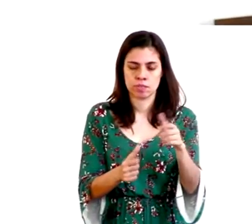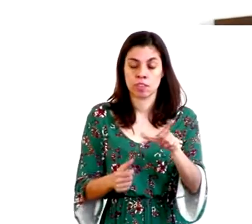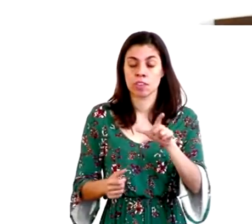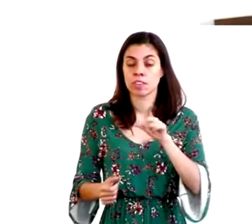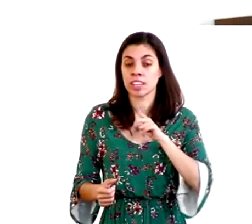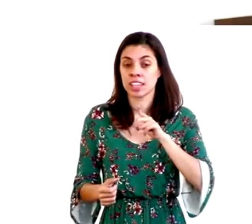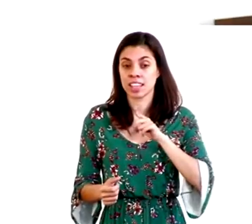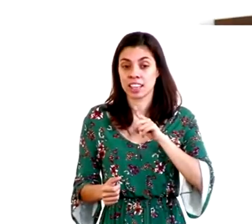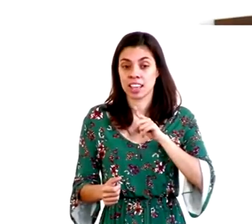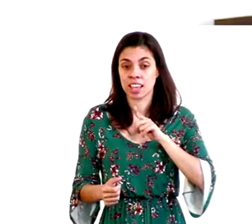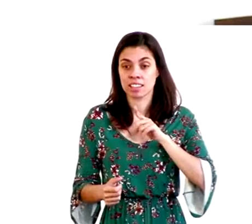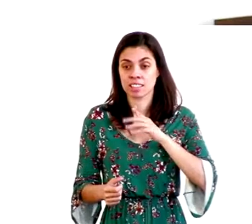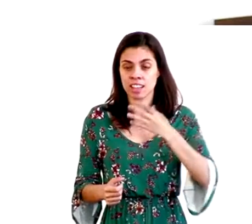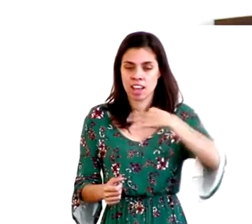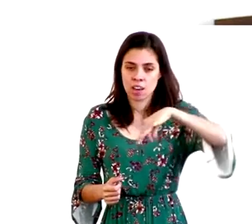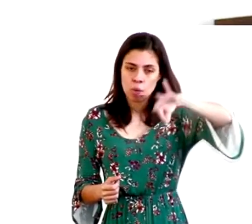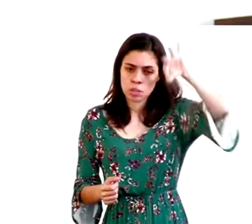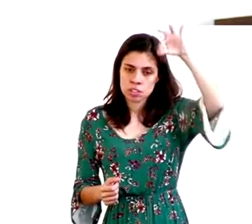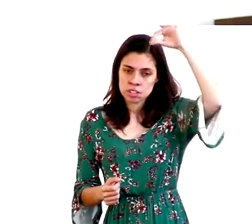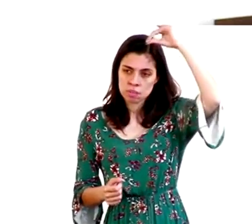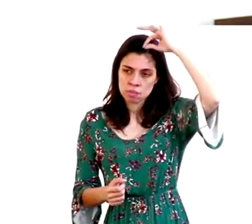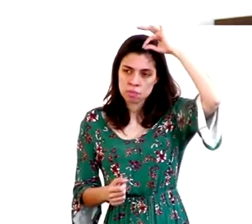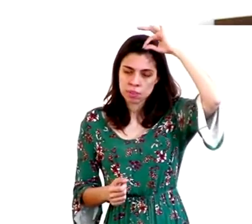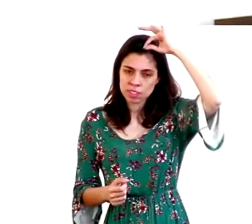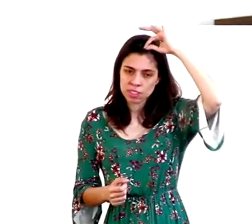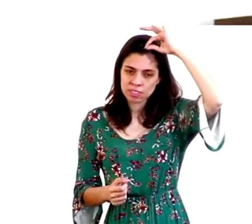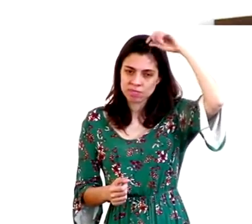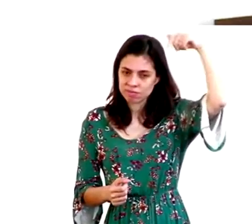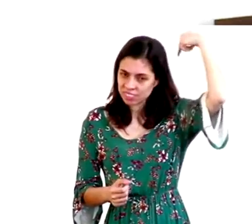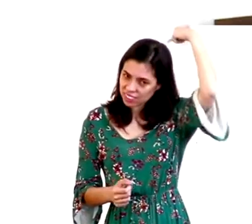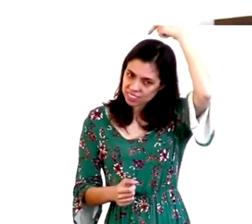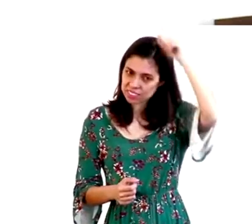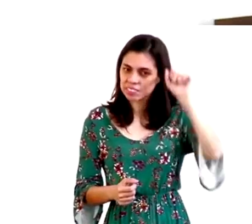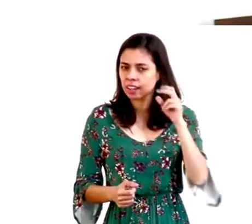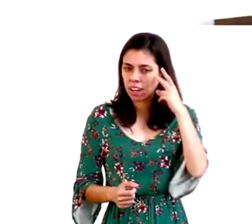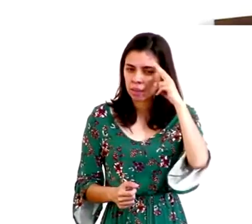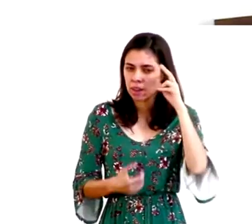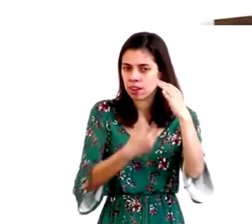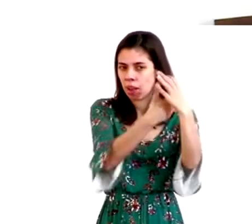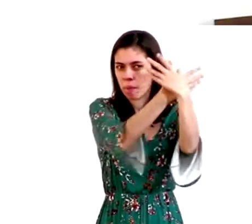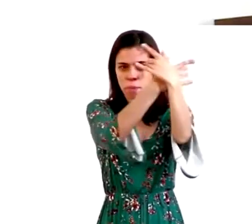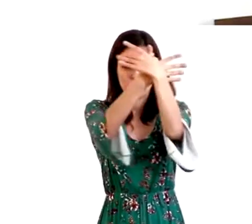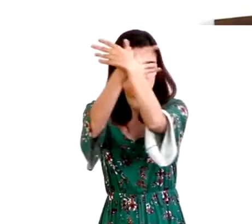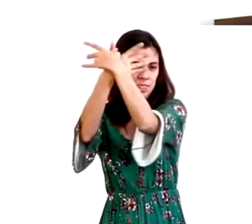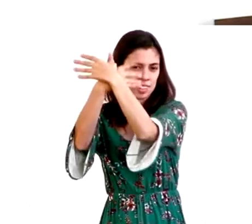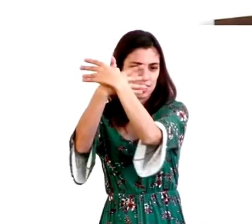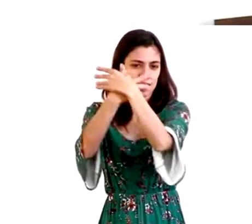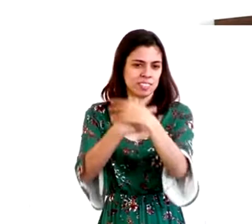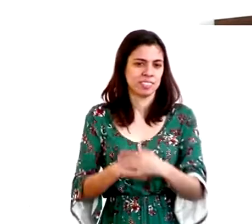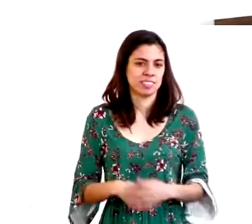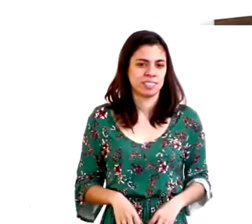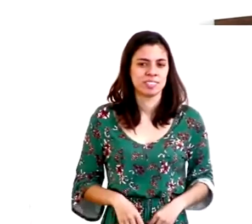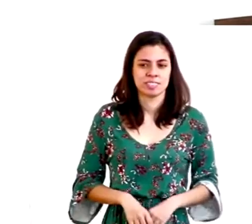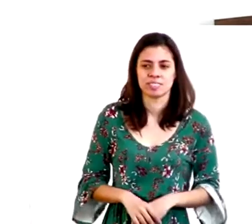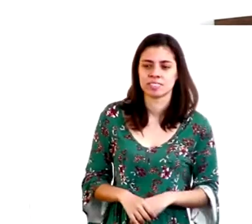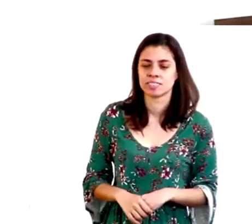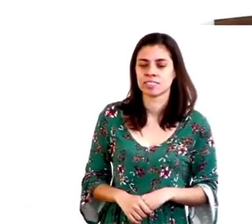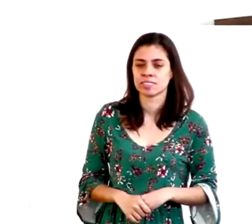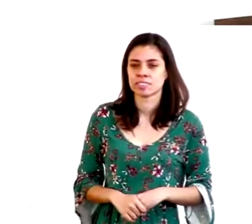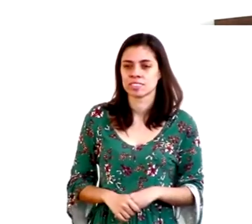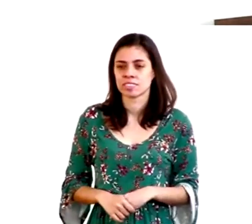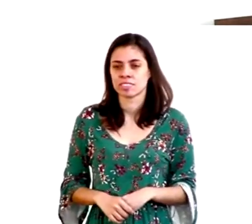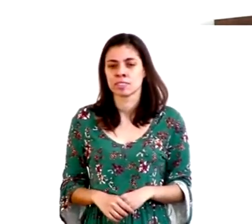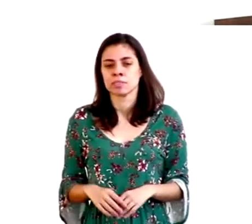Deus. Tudo, absolutamente tudo. Ele é o homem que depende do Pai em todas as coisas. Ele é o